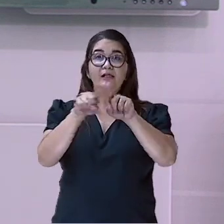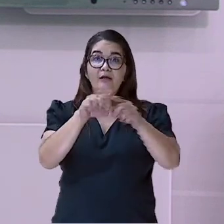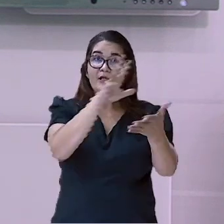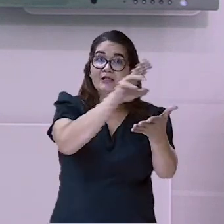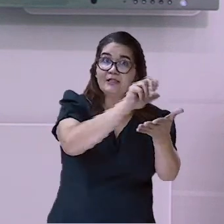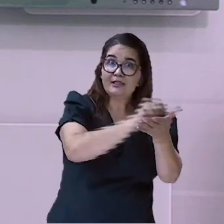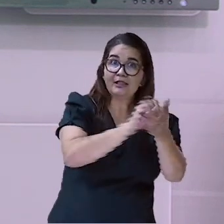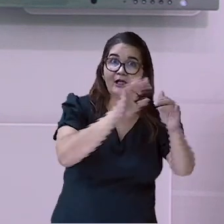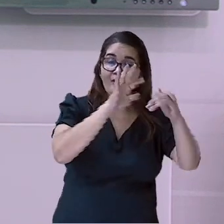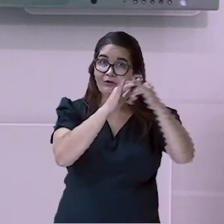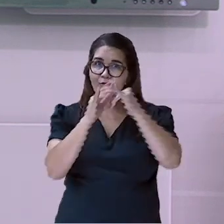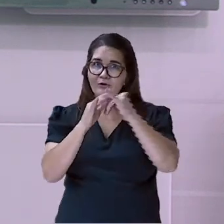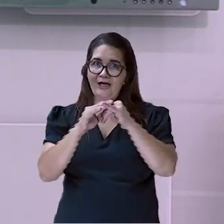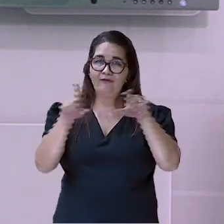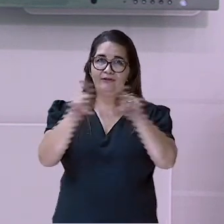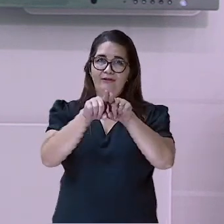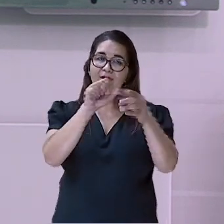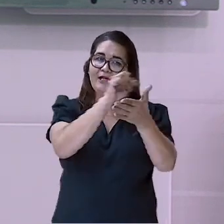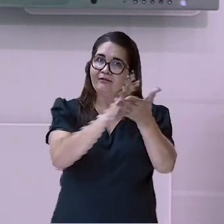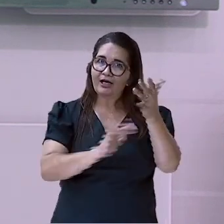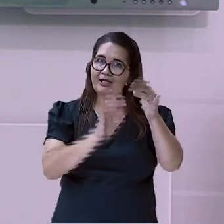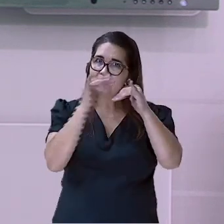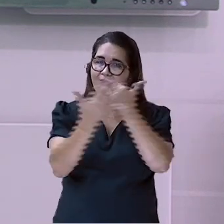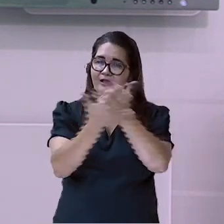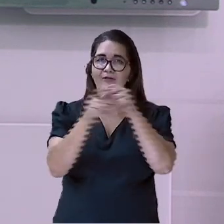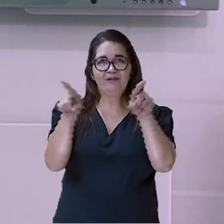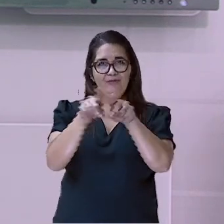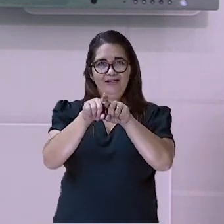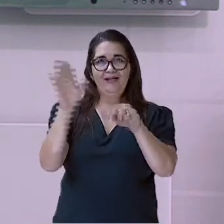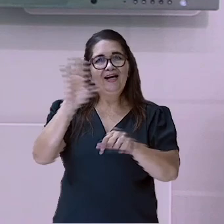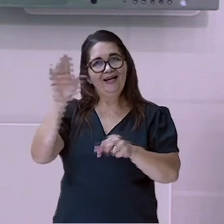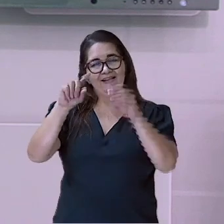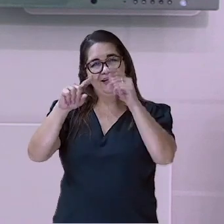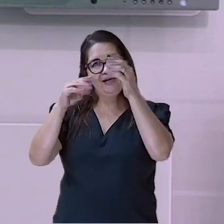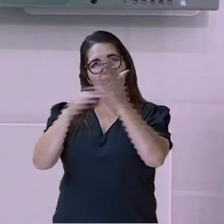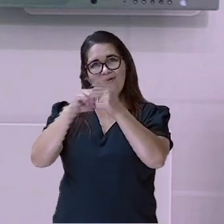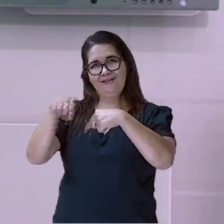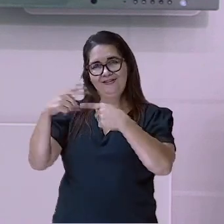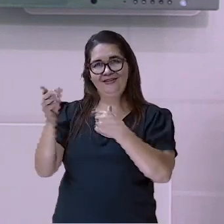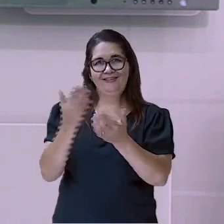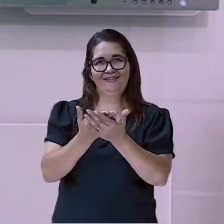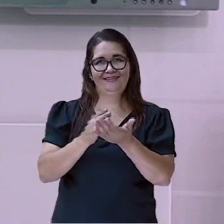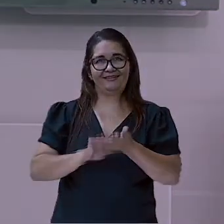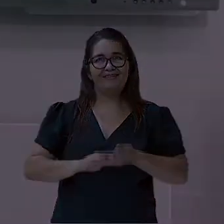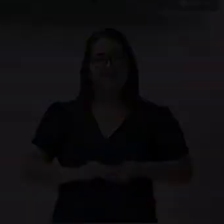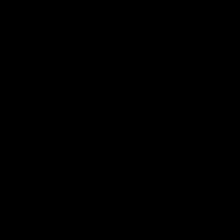nosso canal do YouTube e acesse as nossas redes sociais SMED-GV. Até a nossa próxima aula.